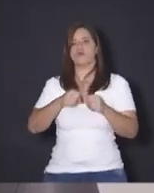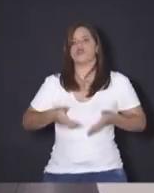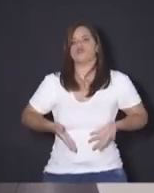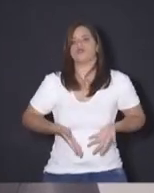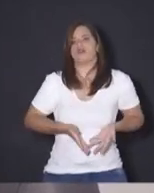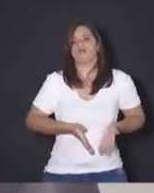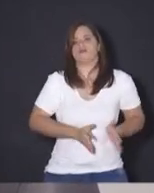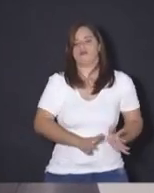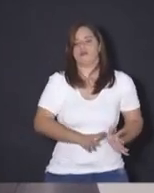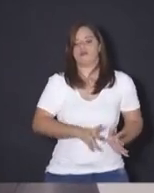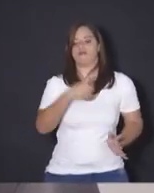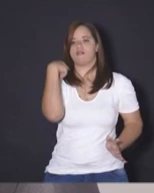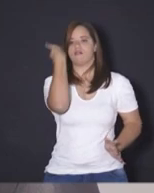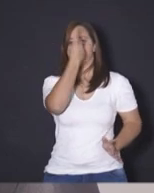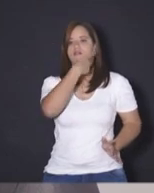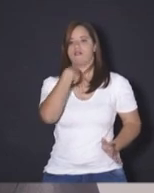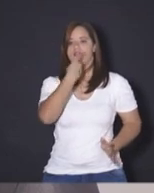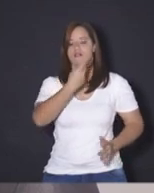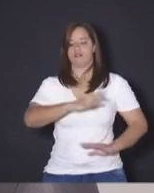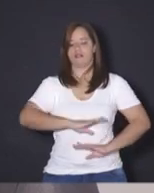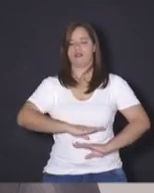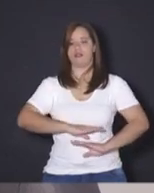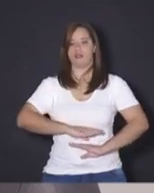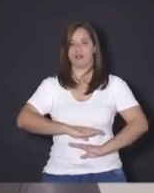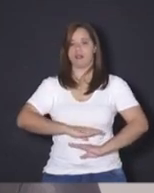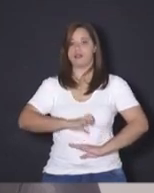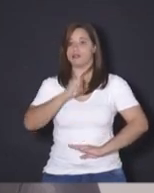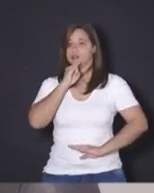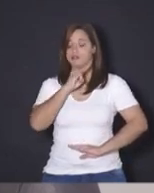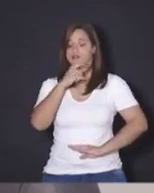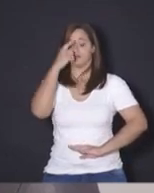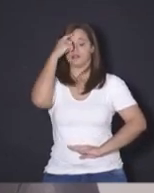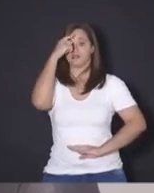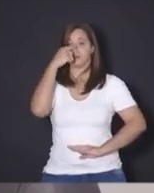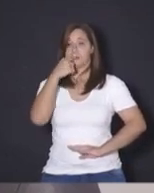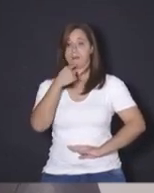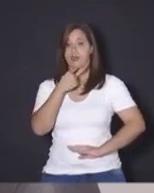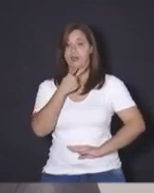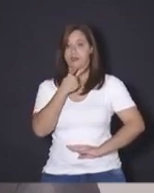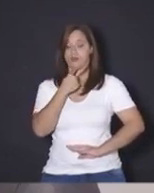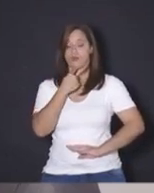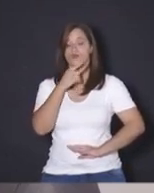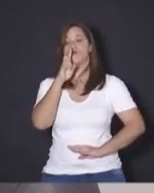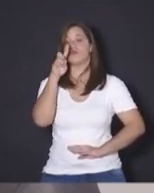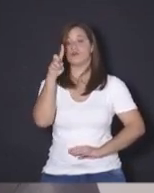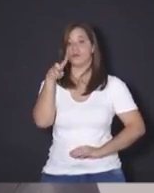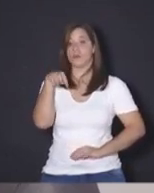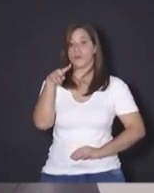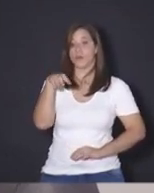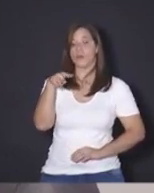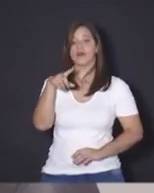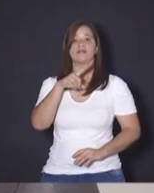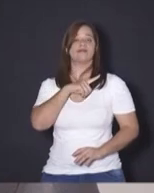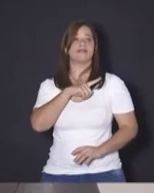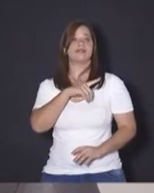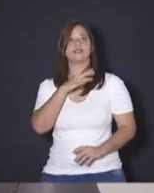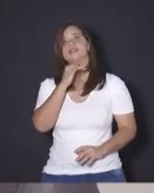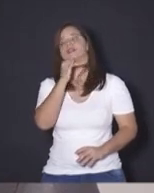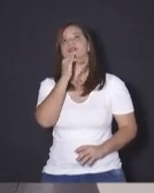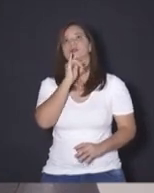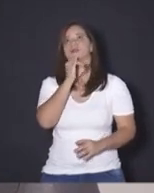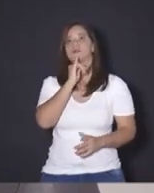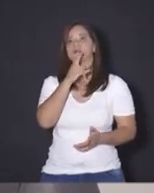aparência se você aparente meio que você é é